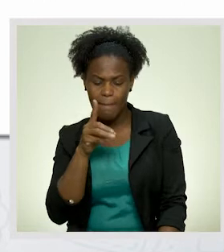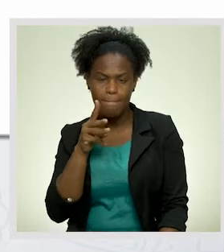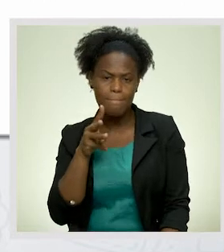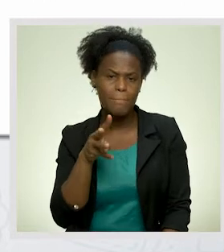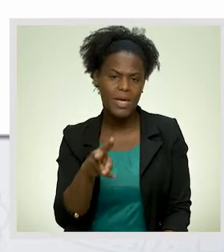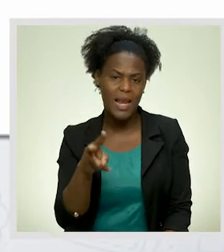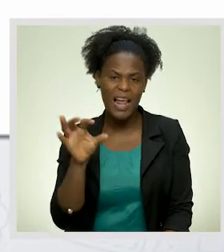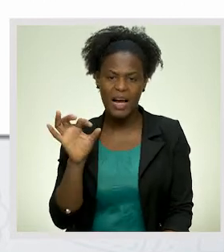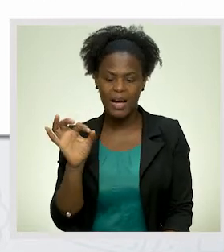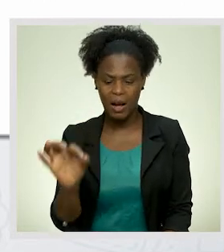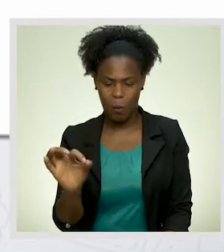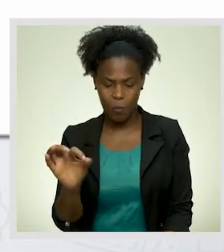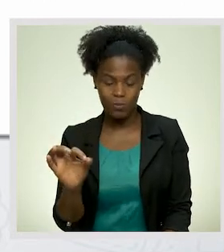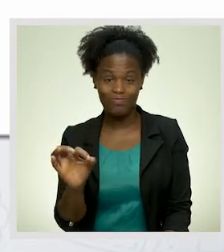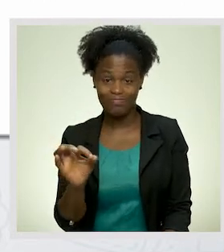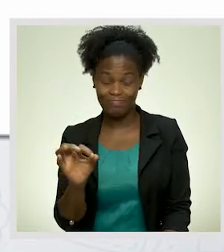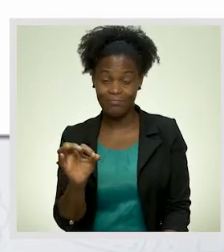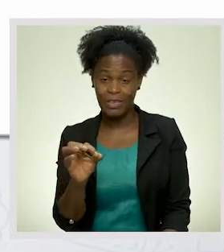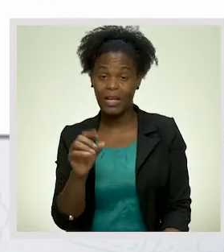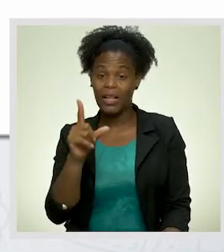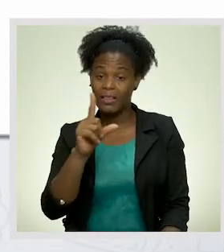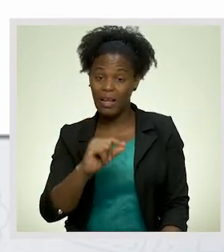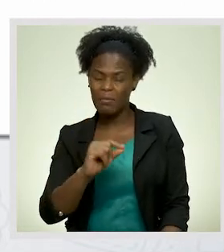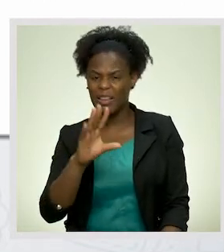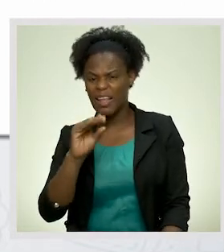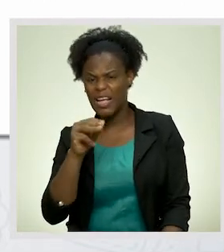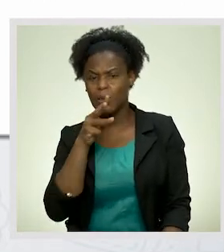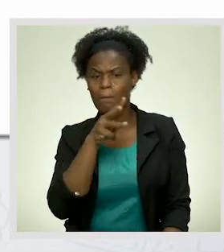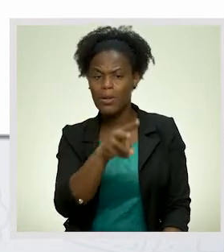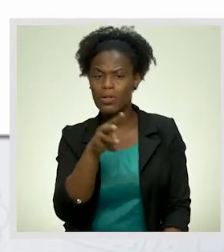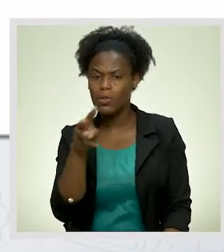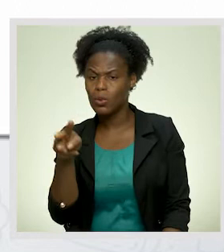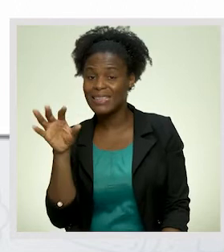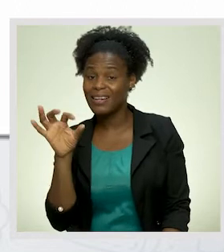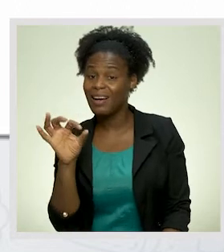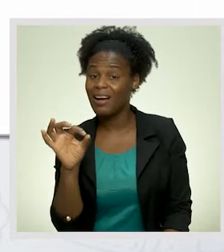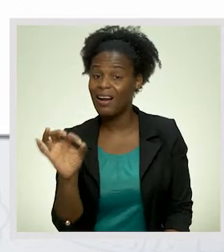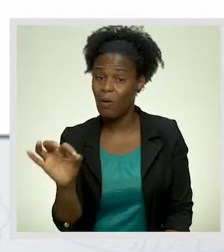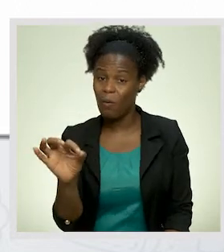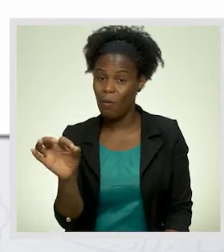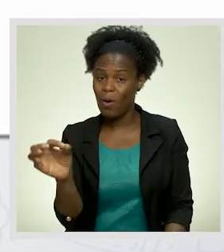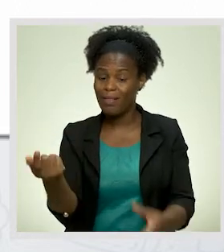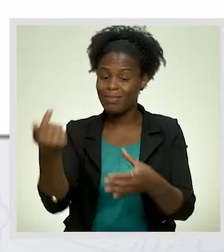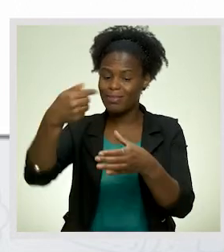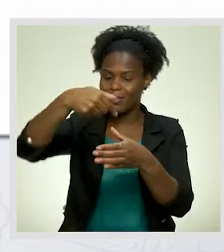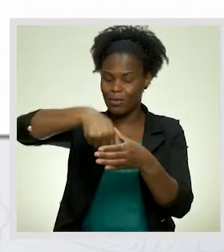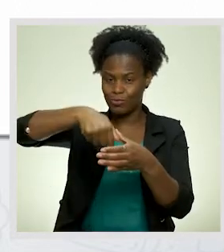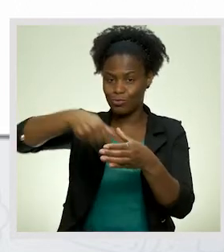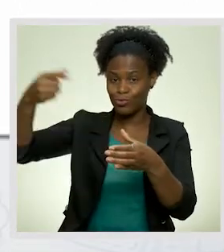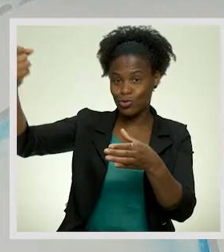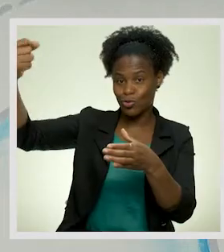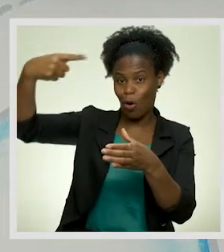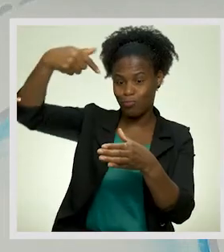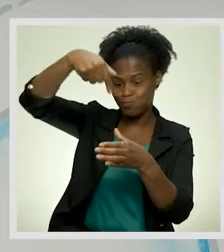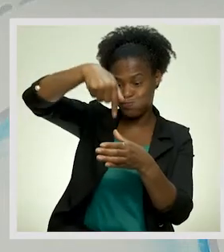6.000 graus Celsius e de 10 milhões de graus Celsius no interior.